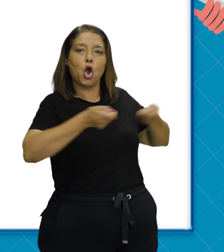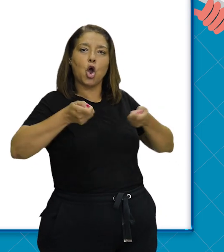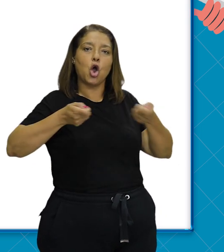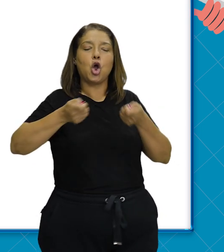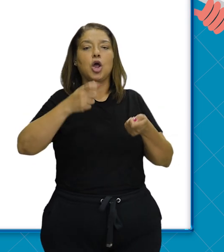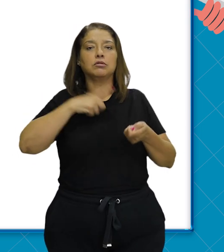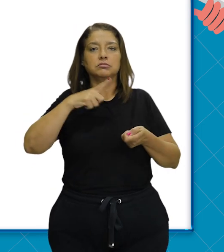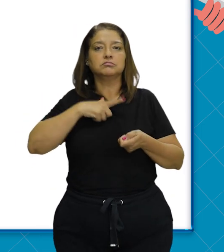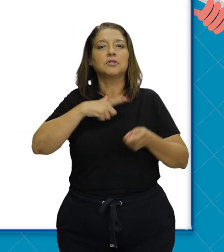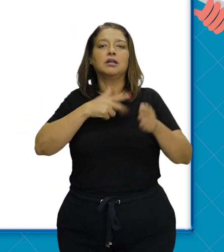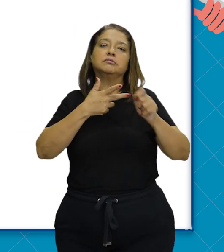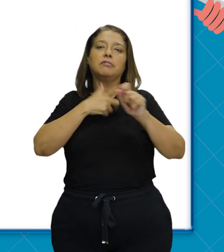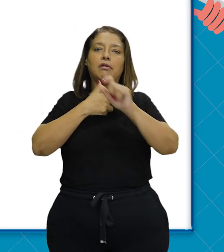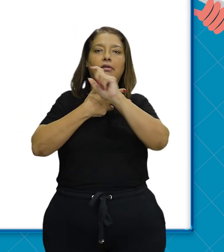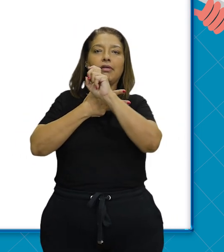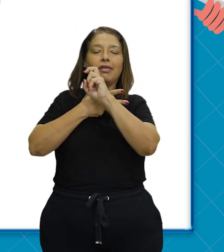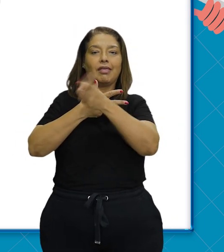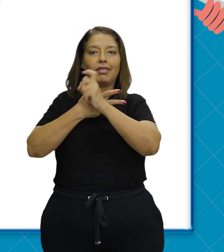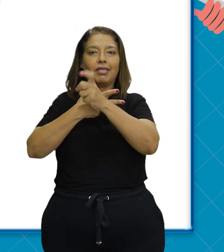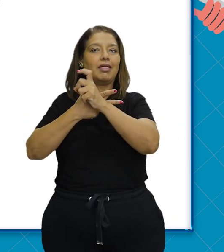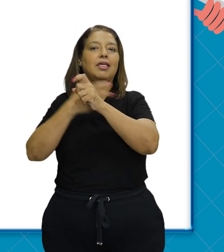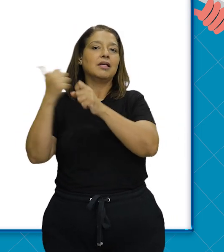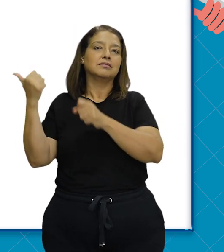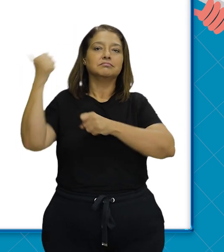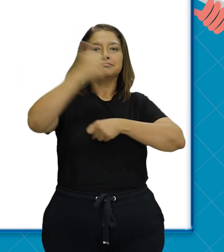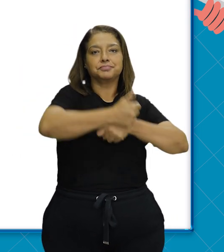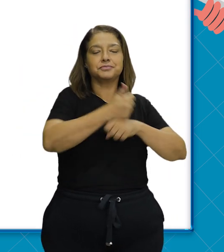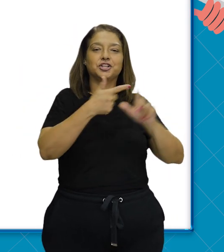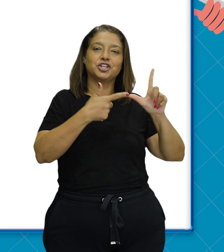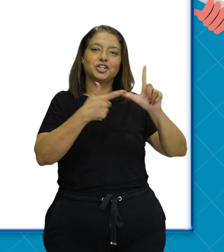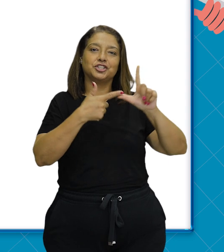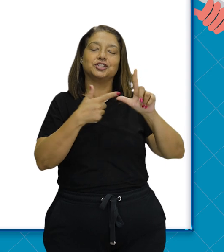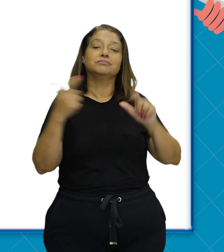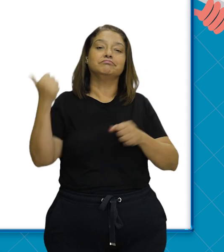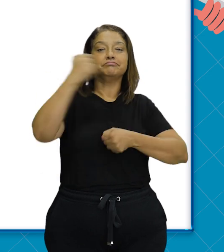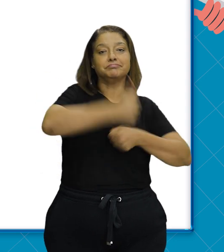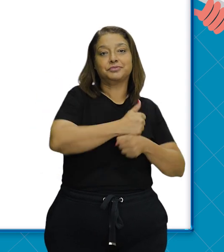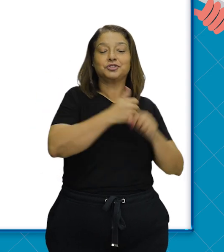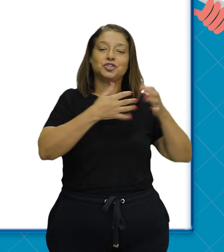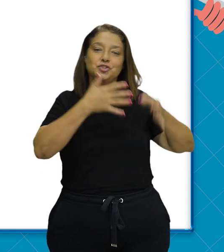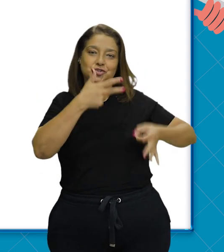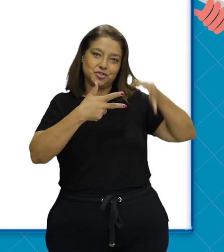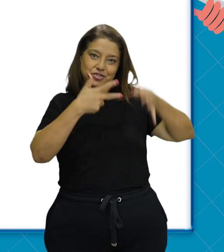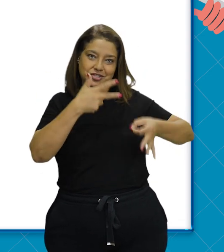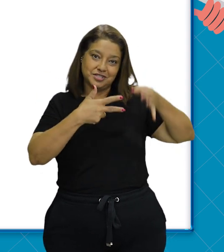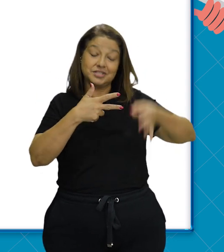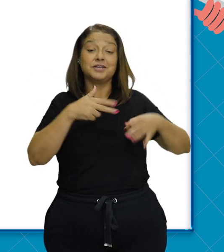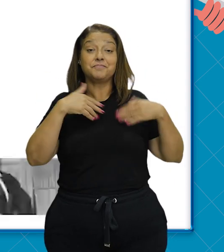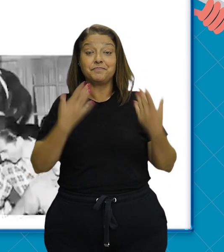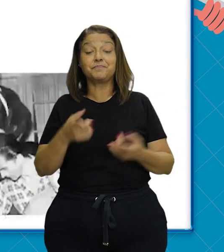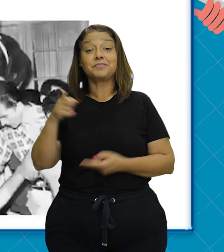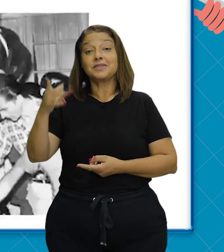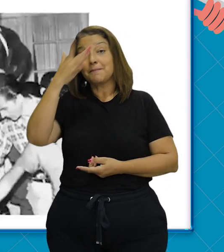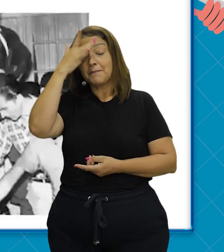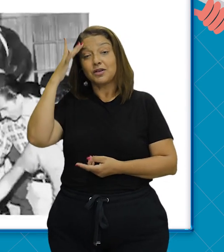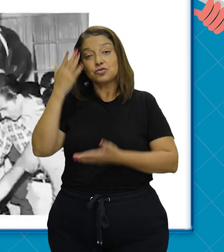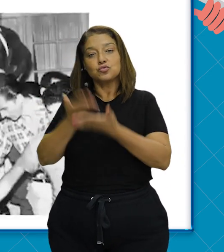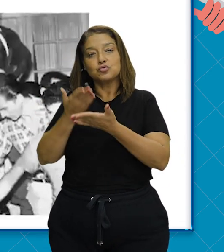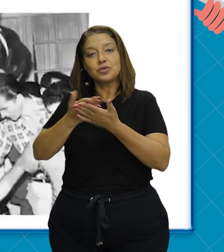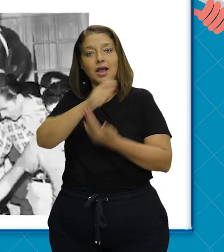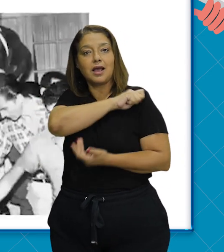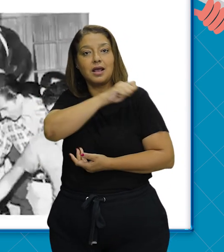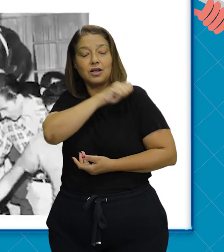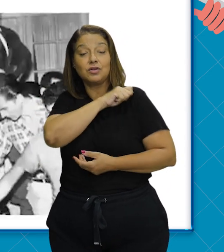executivo sobre o legislativo e judiciário. Em 1968, o assassinato do estudante Edson Luiz, que